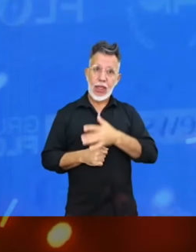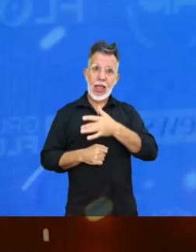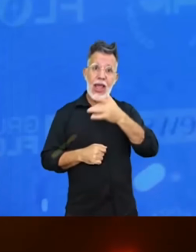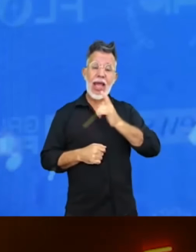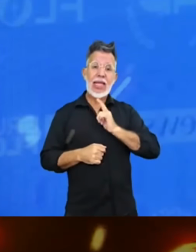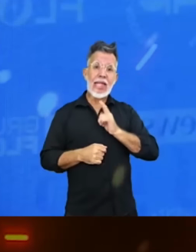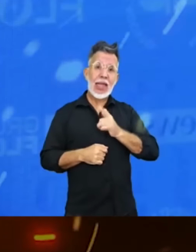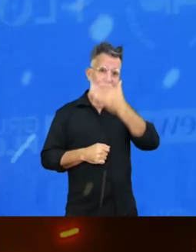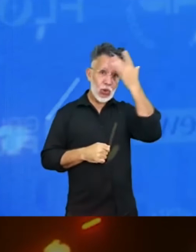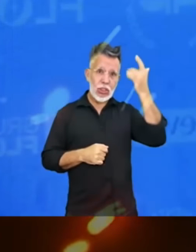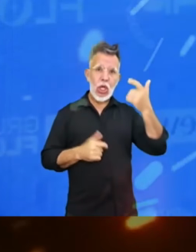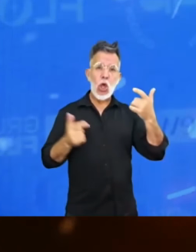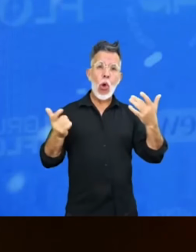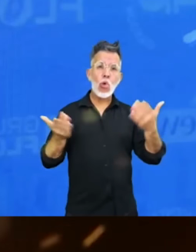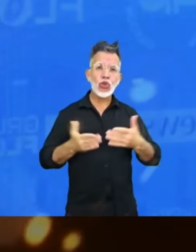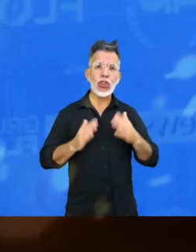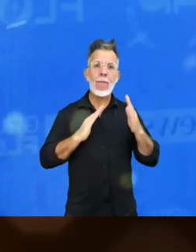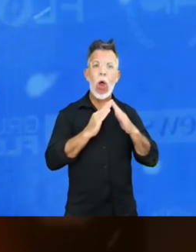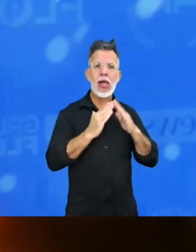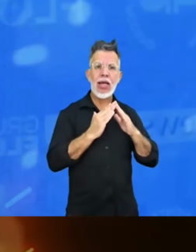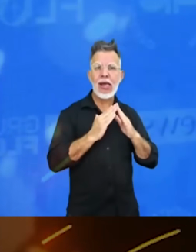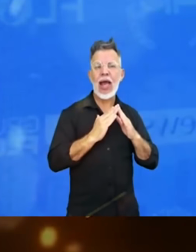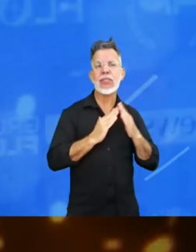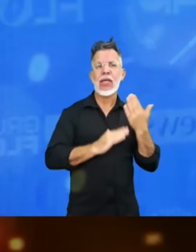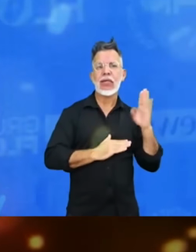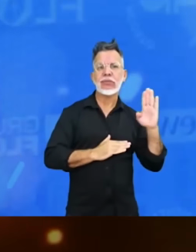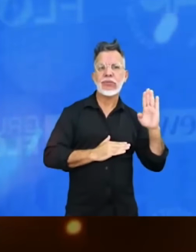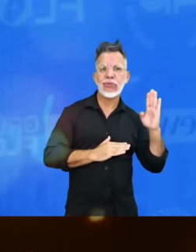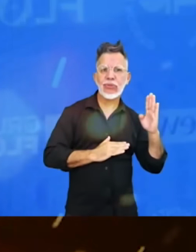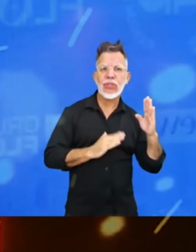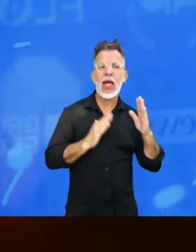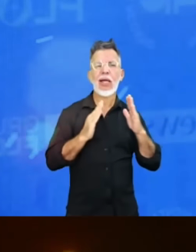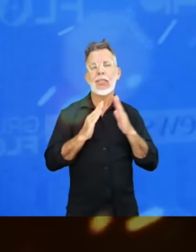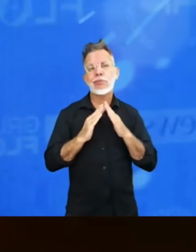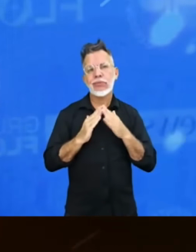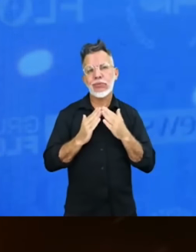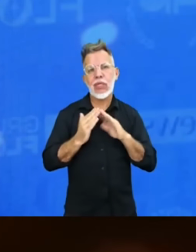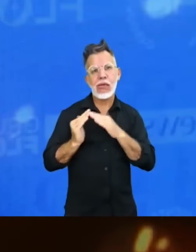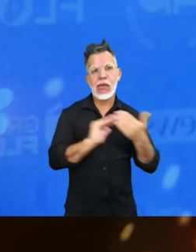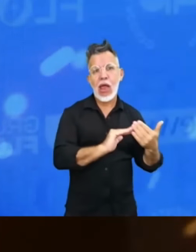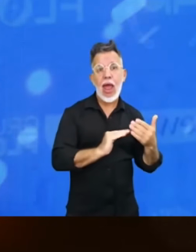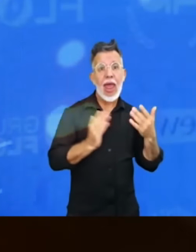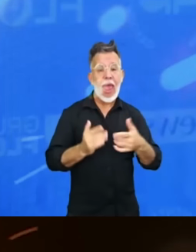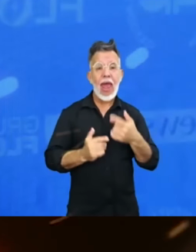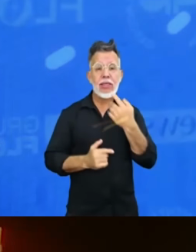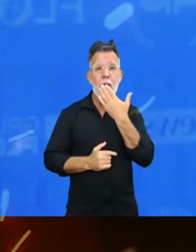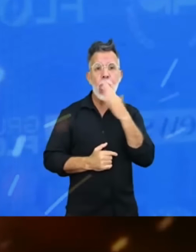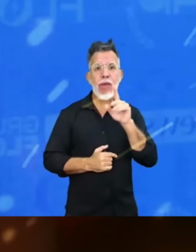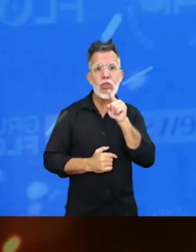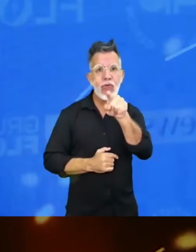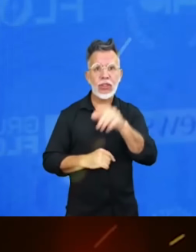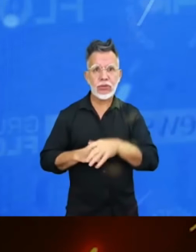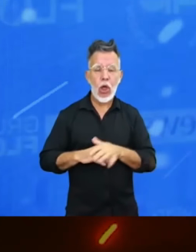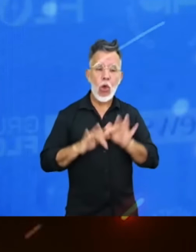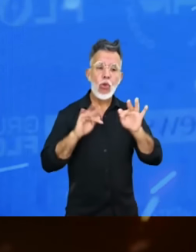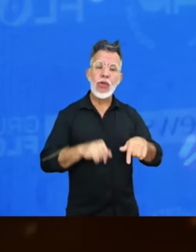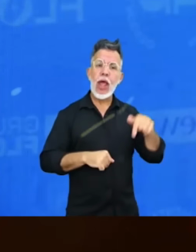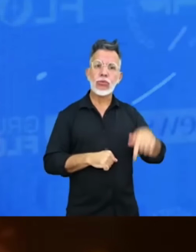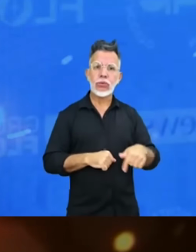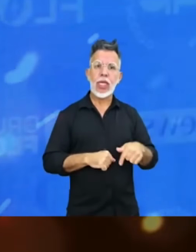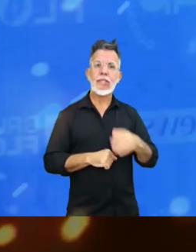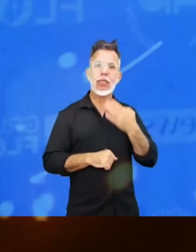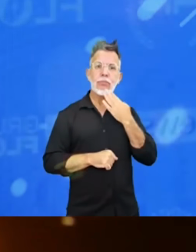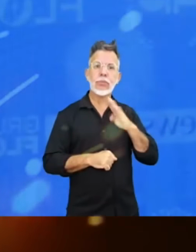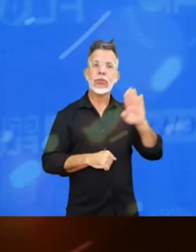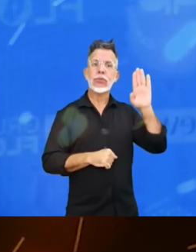madeira essa é uma promessa pessoal que eu tô fazendo olhando nos seus olhos até o final desse mandato de 1460 dias você não vai